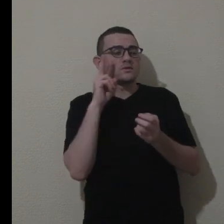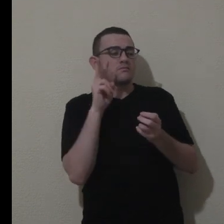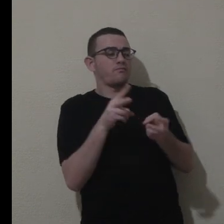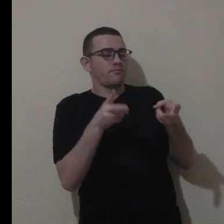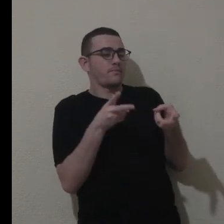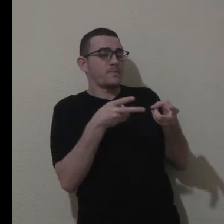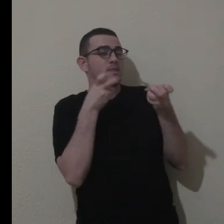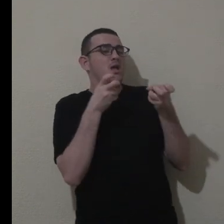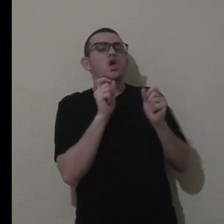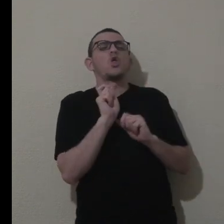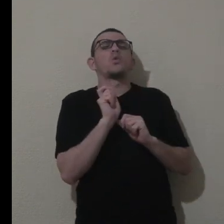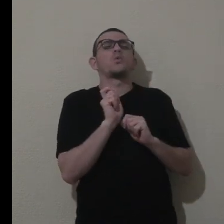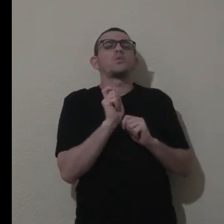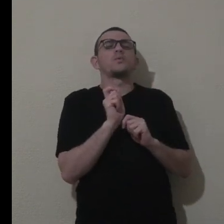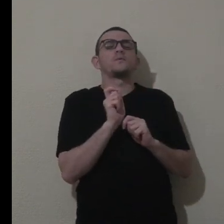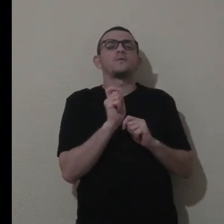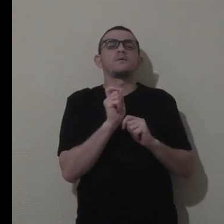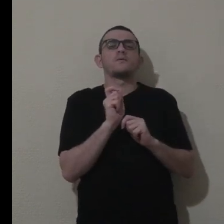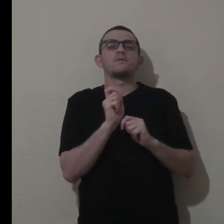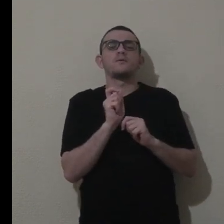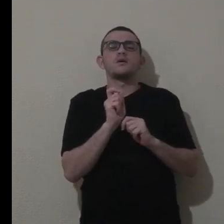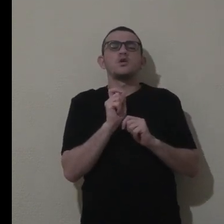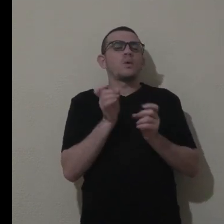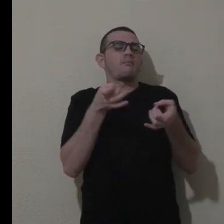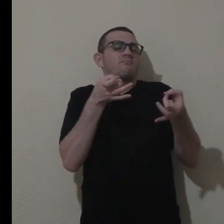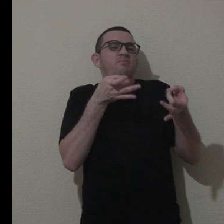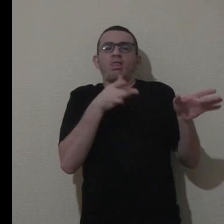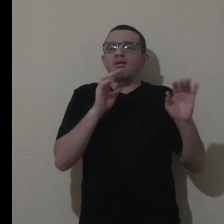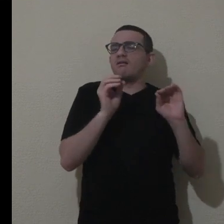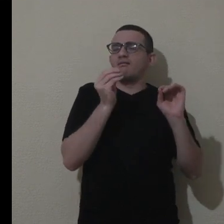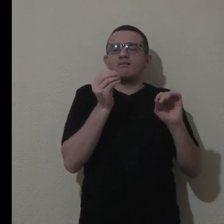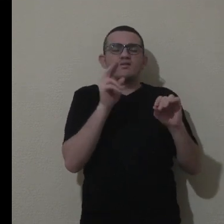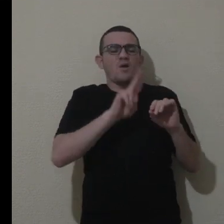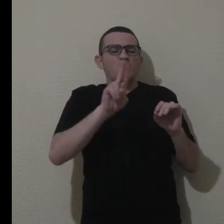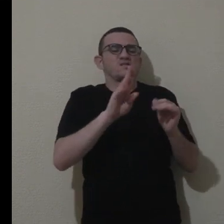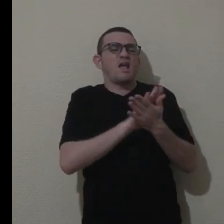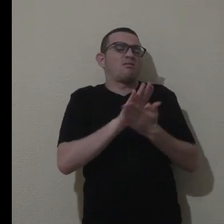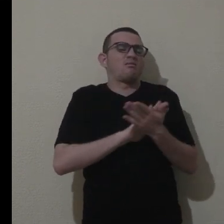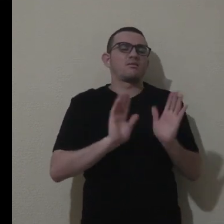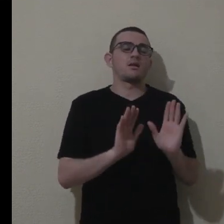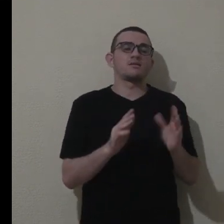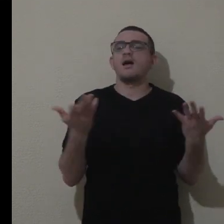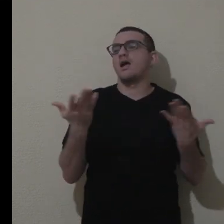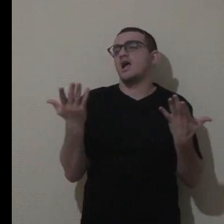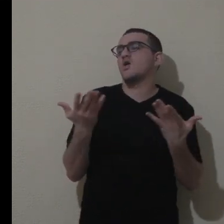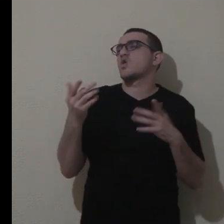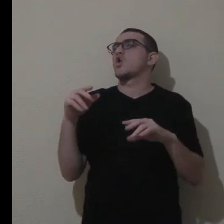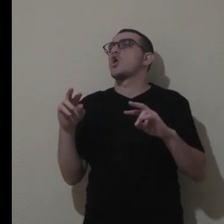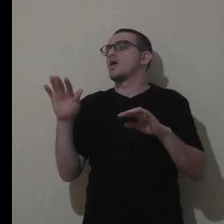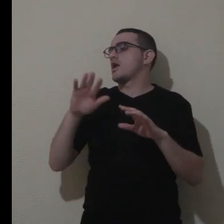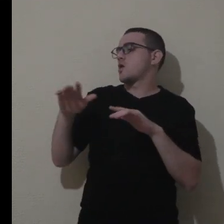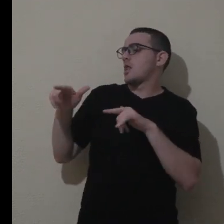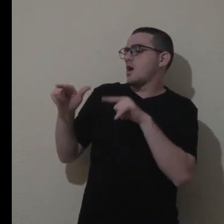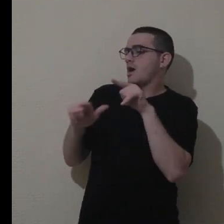forem olhar, não é que não serviu para nada. Muitas vezes o pessoal fala, pô, agora eu estou na matemática,